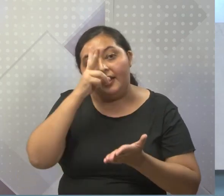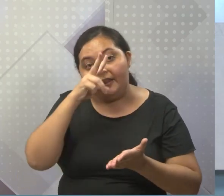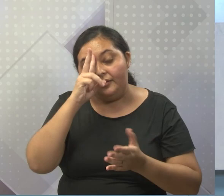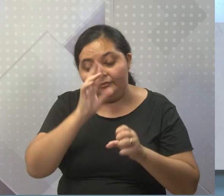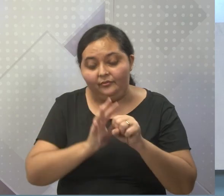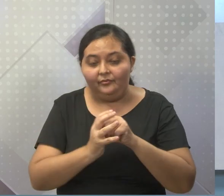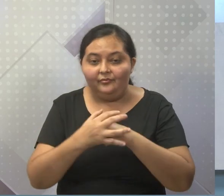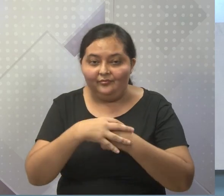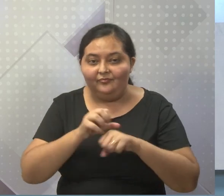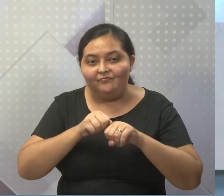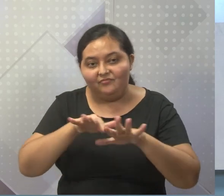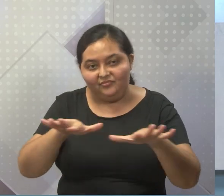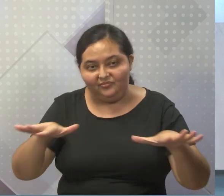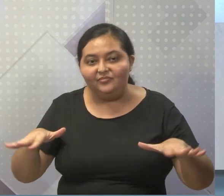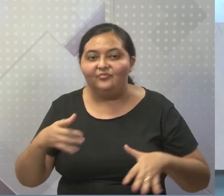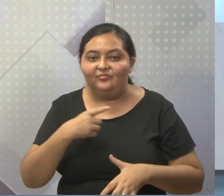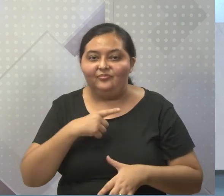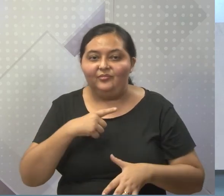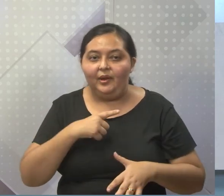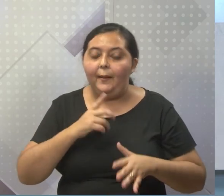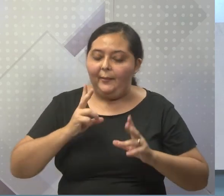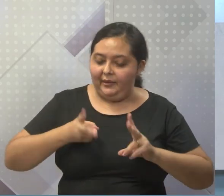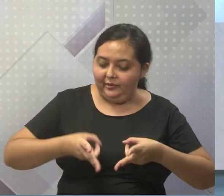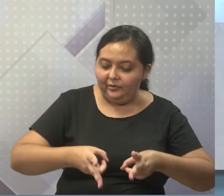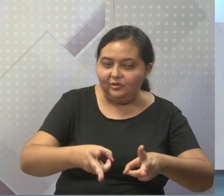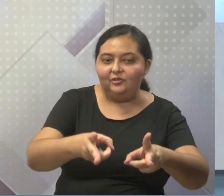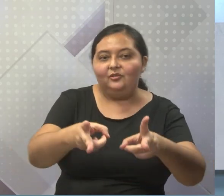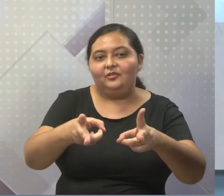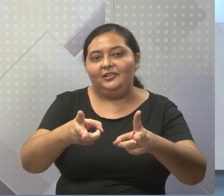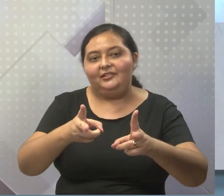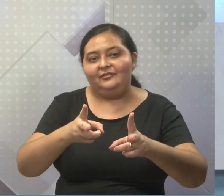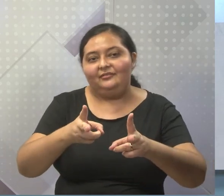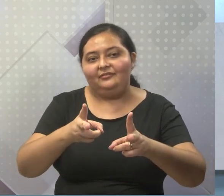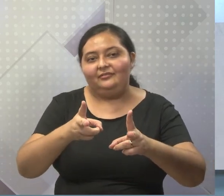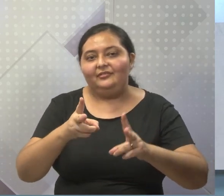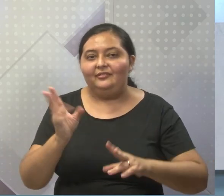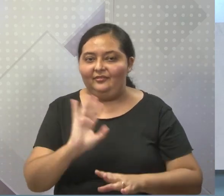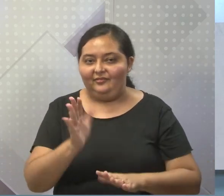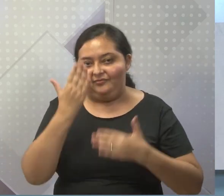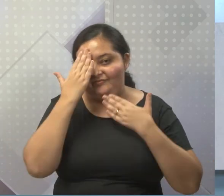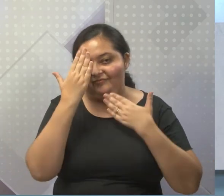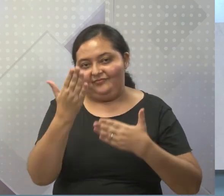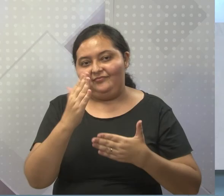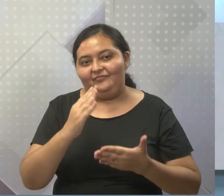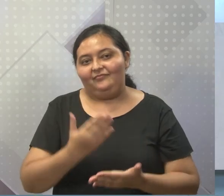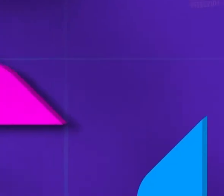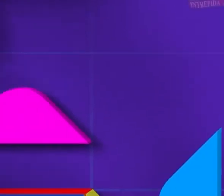em pandemia, mas a gente precisa caminhar para frente, tá bom? Obrigado e até a próxima.